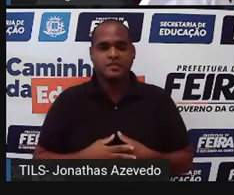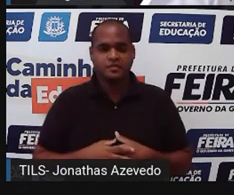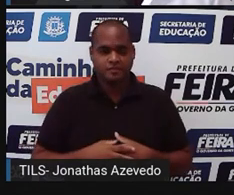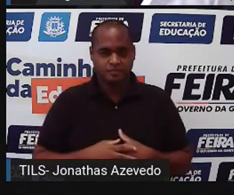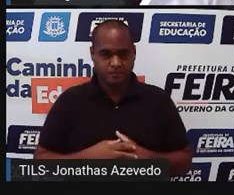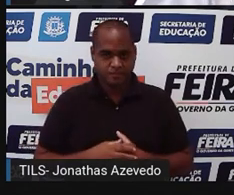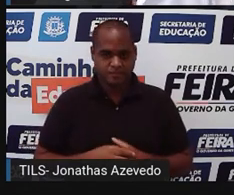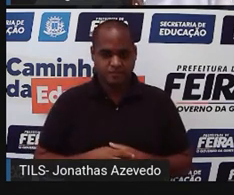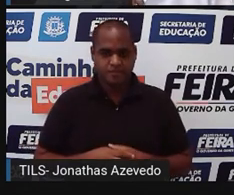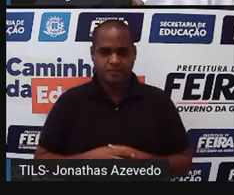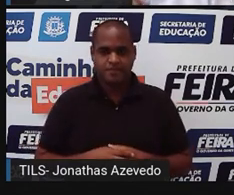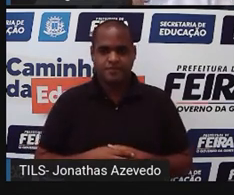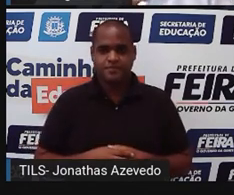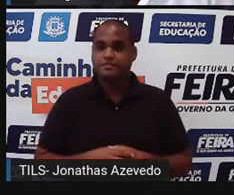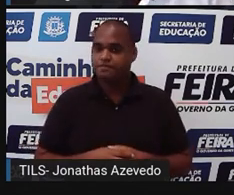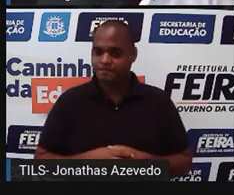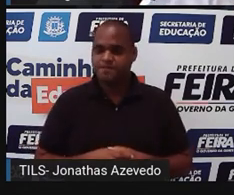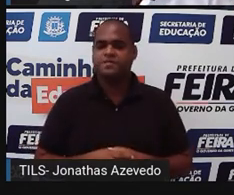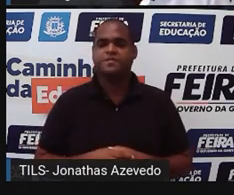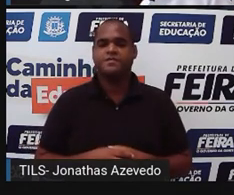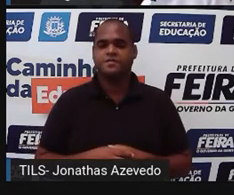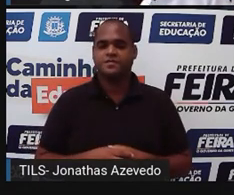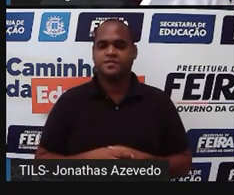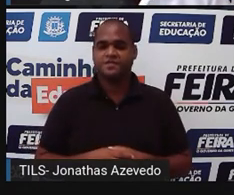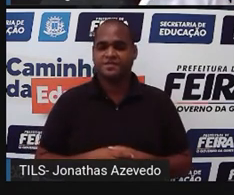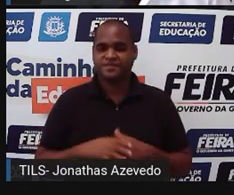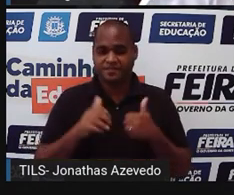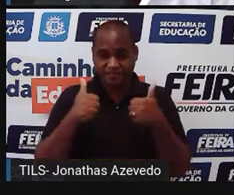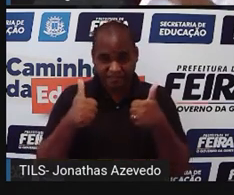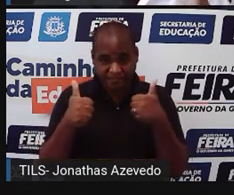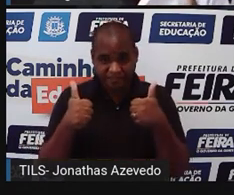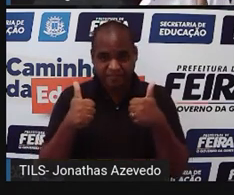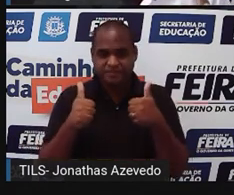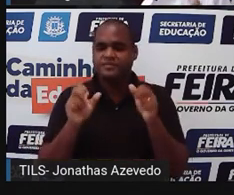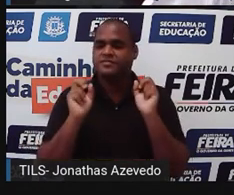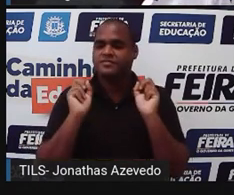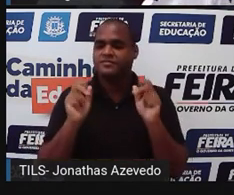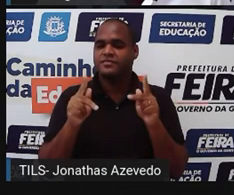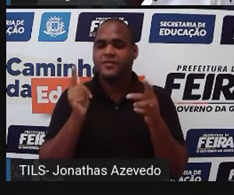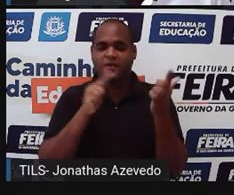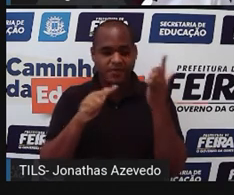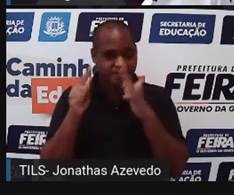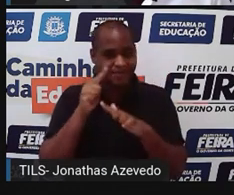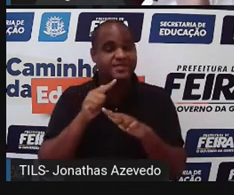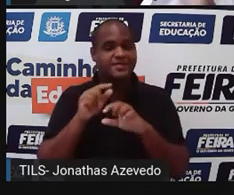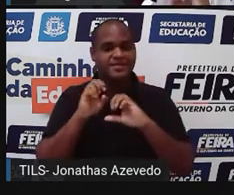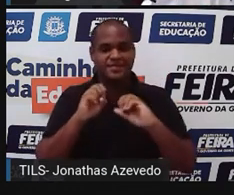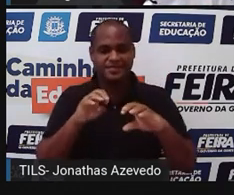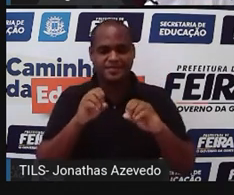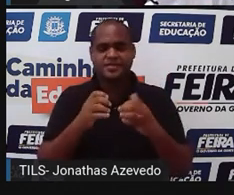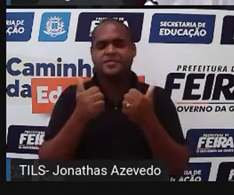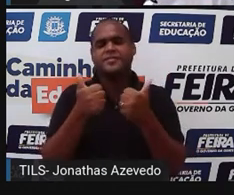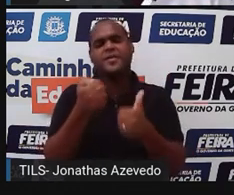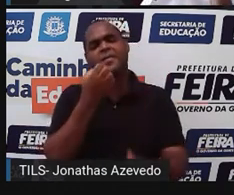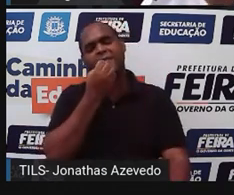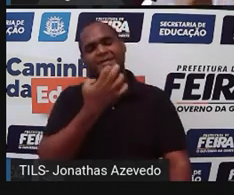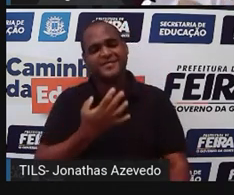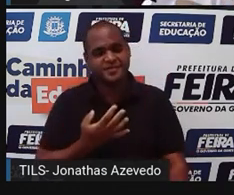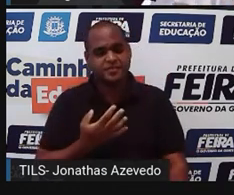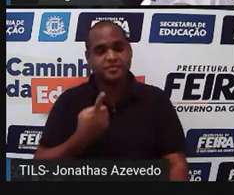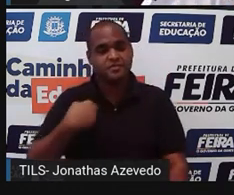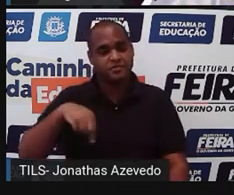bom Tá bom então é isso aí curtiu aqui a nossa aula eu espero que sim